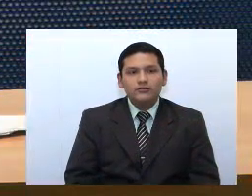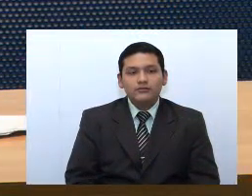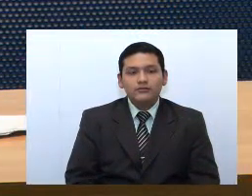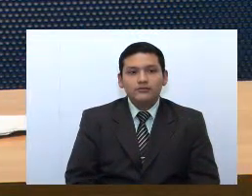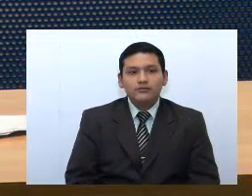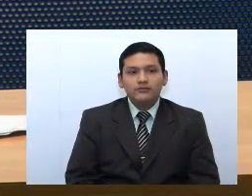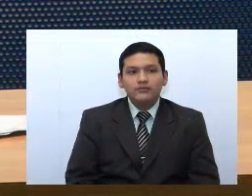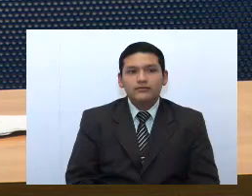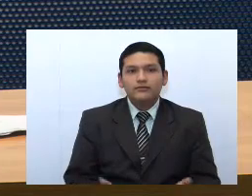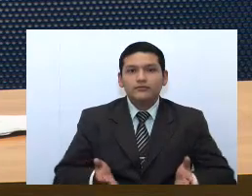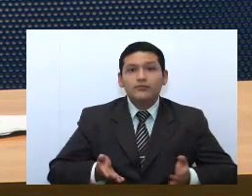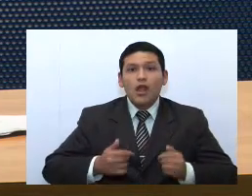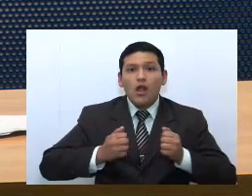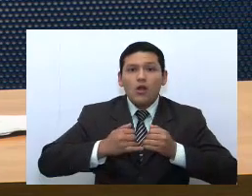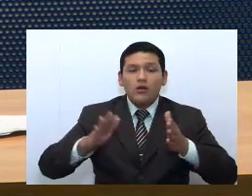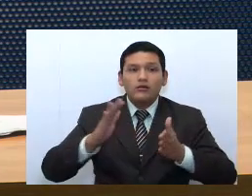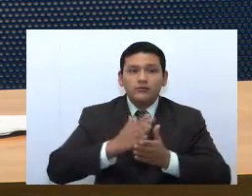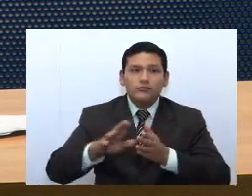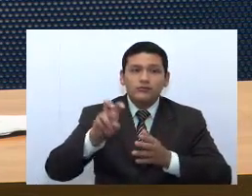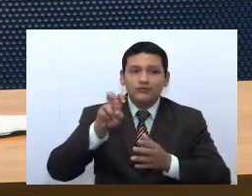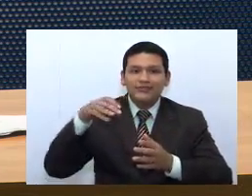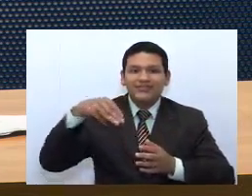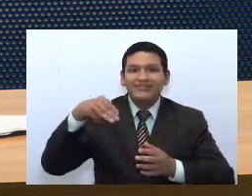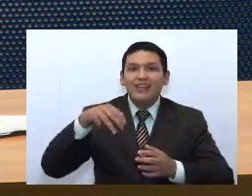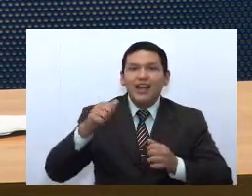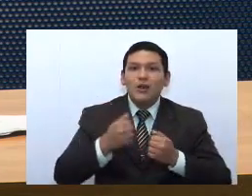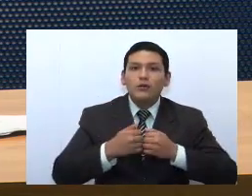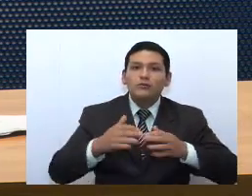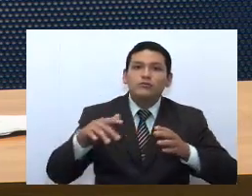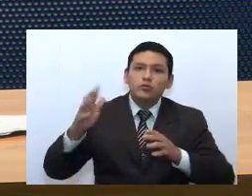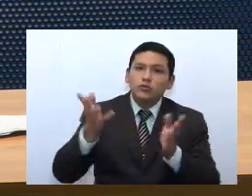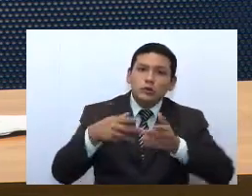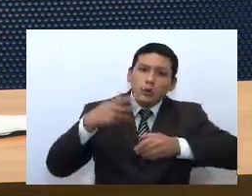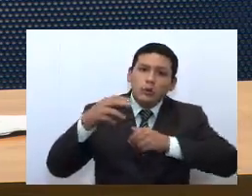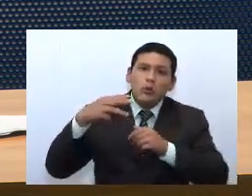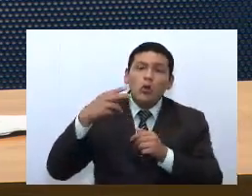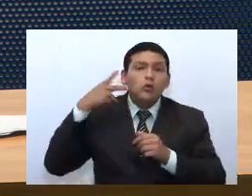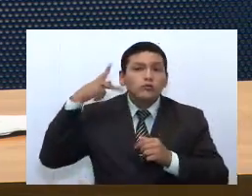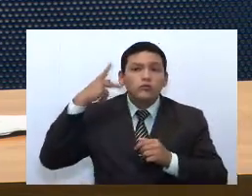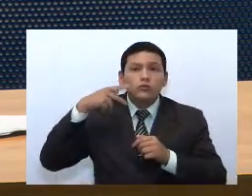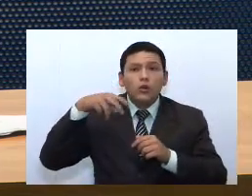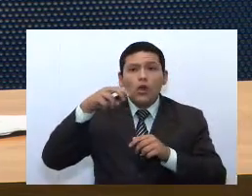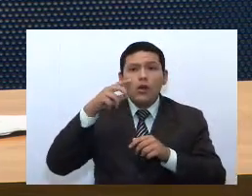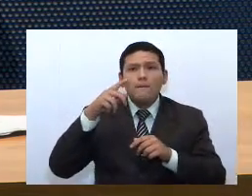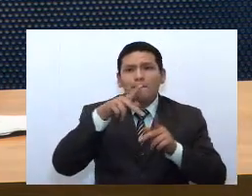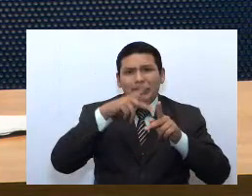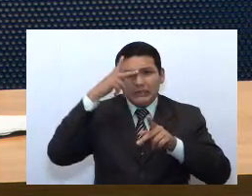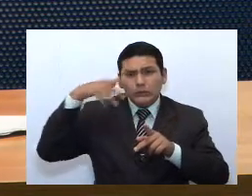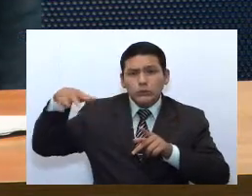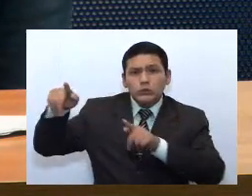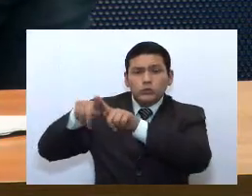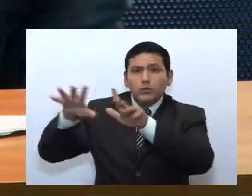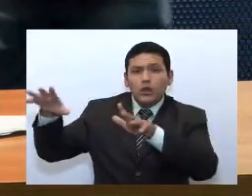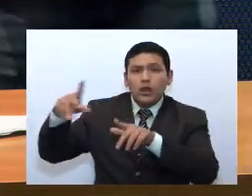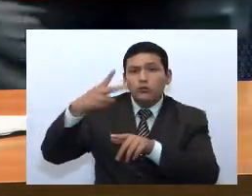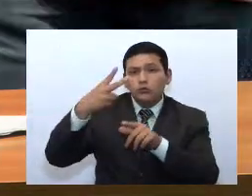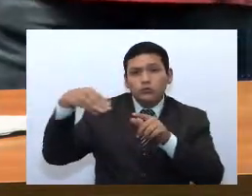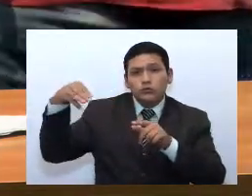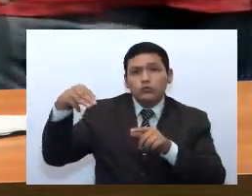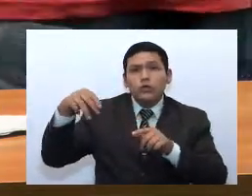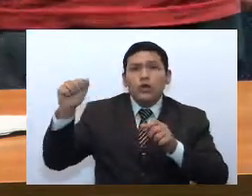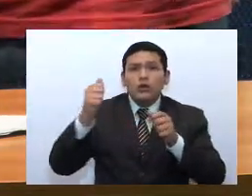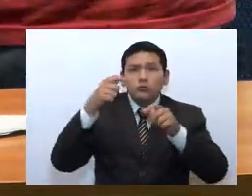palavra aos vereadores, caso queiram, por 5 minutos, e aos demais interessados, por 2 minutos. Na sequência, o secretário efetuará os